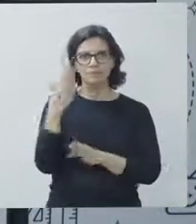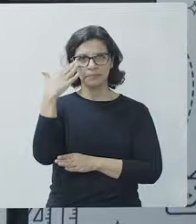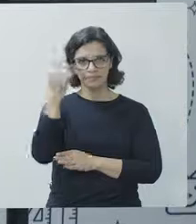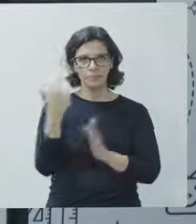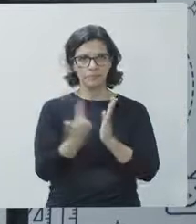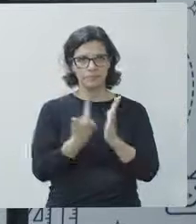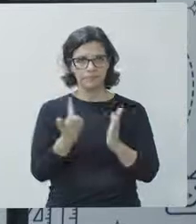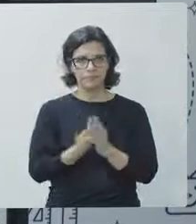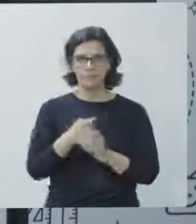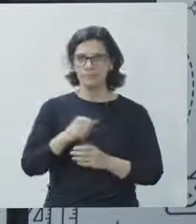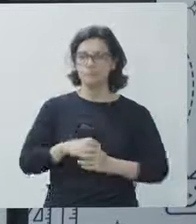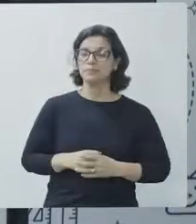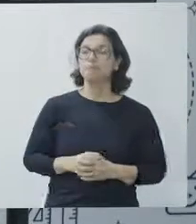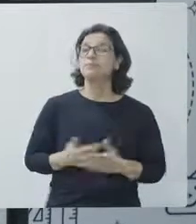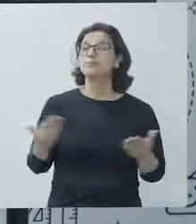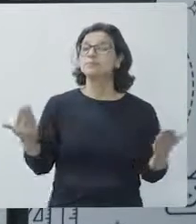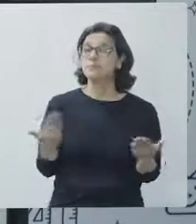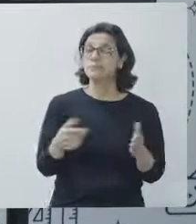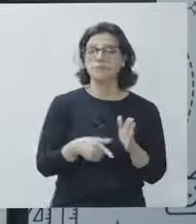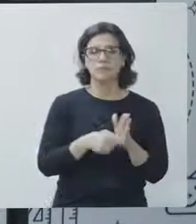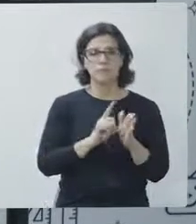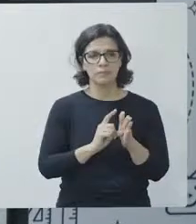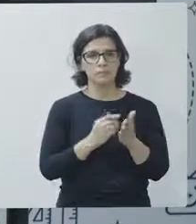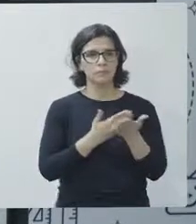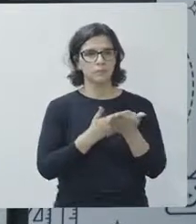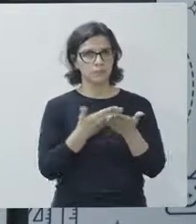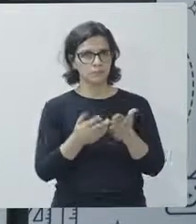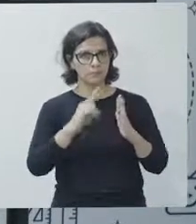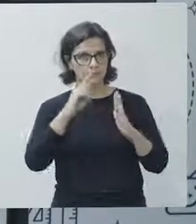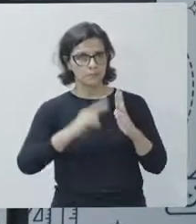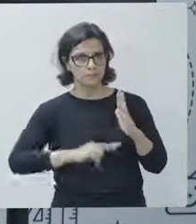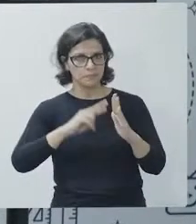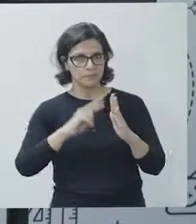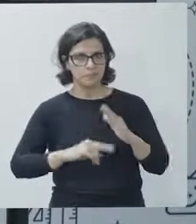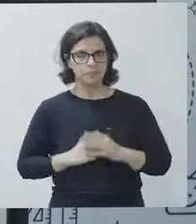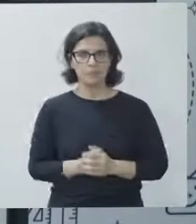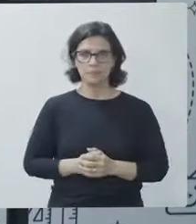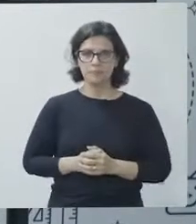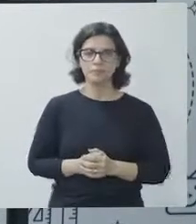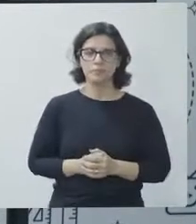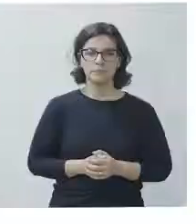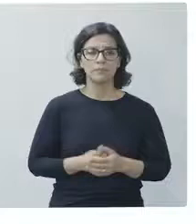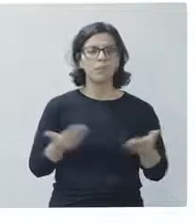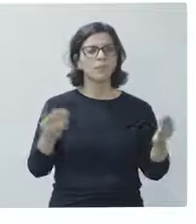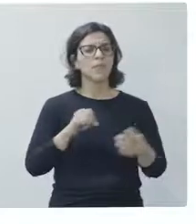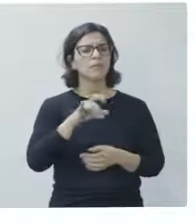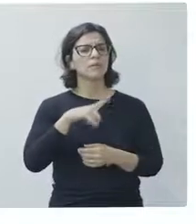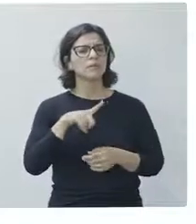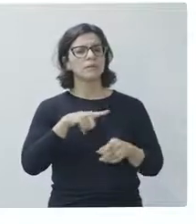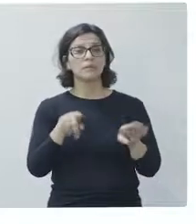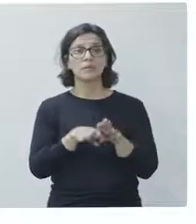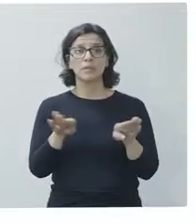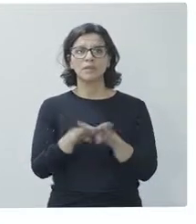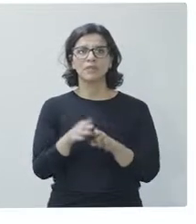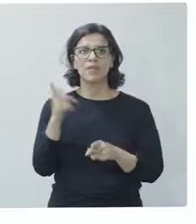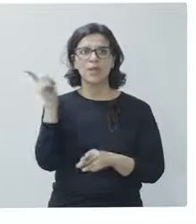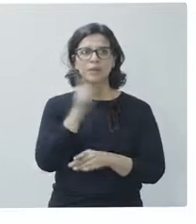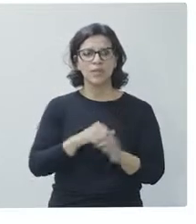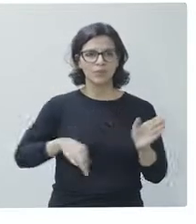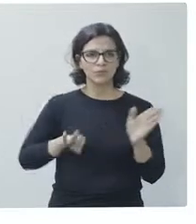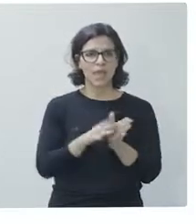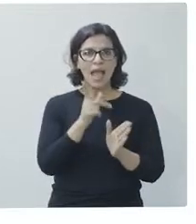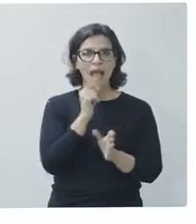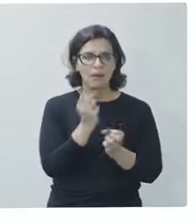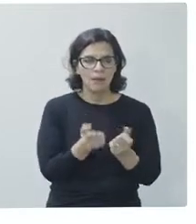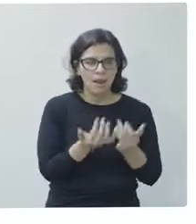esse bruxo. E antes de nós começarmos a leitura, se você tivesse acesso a uma fonte